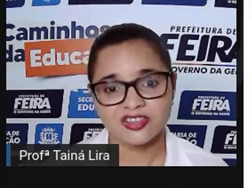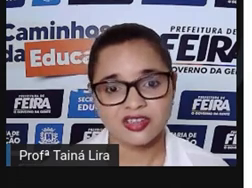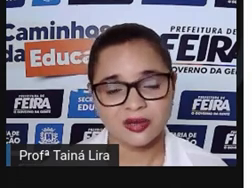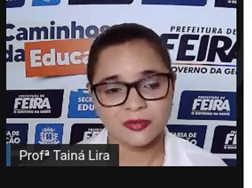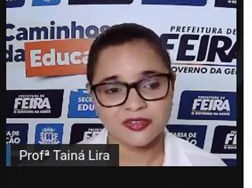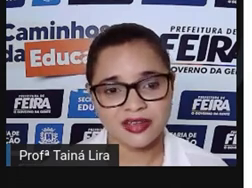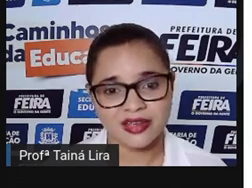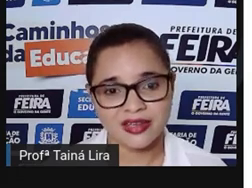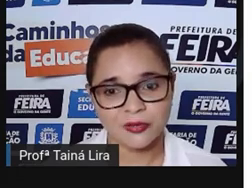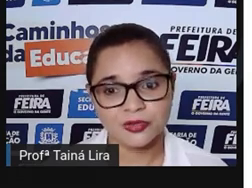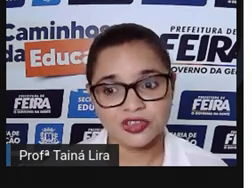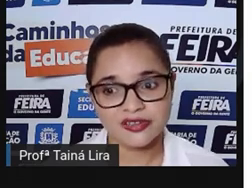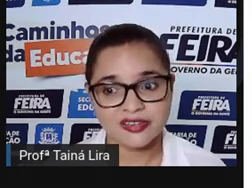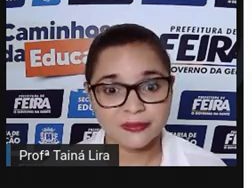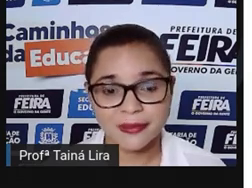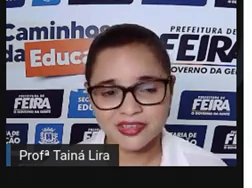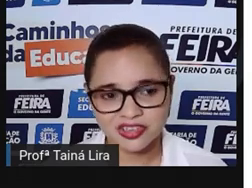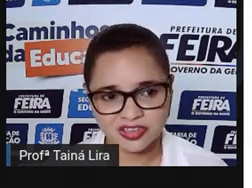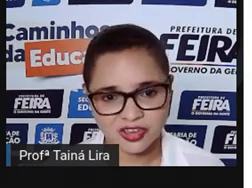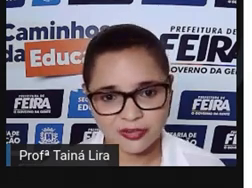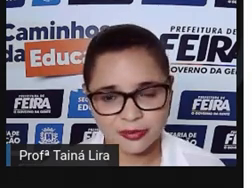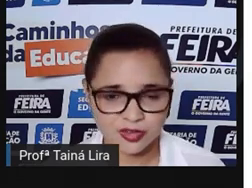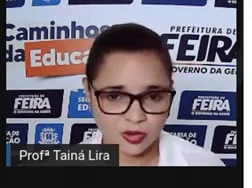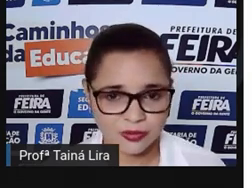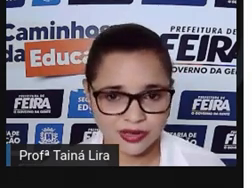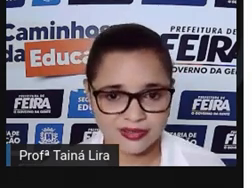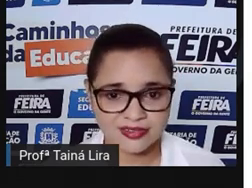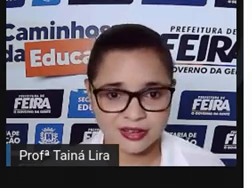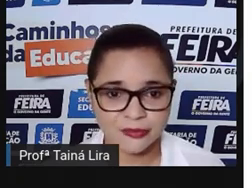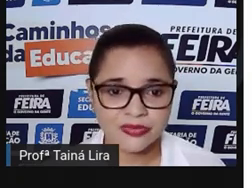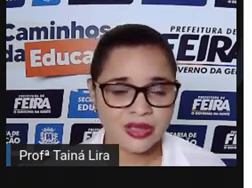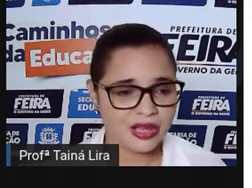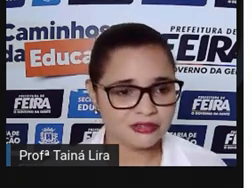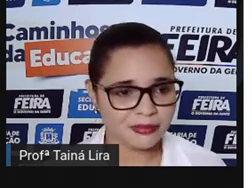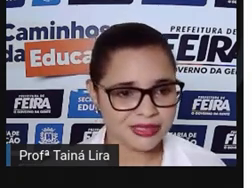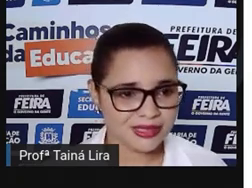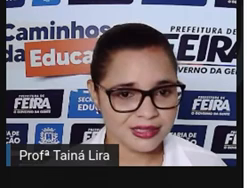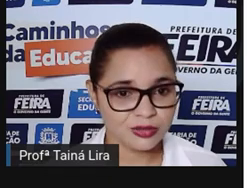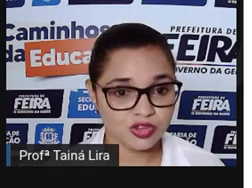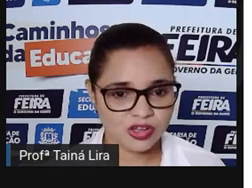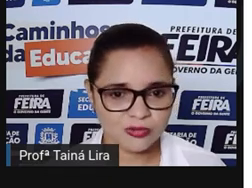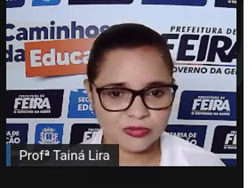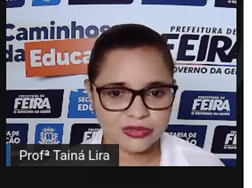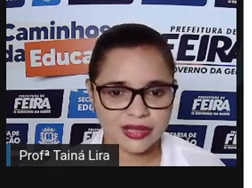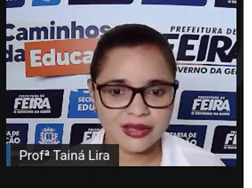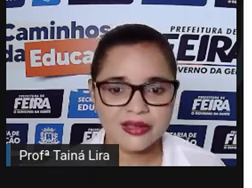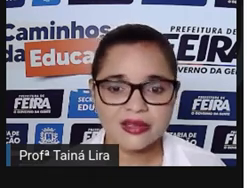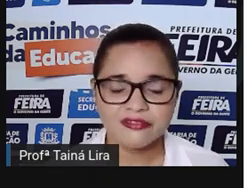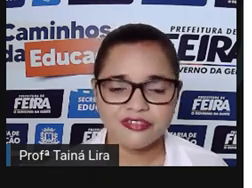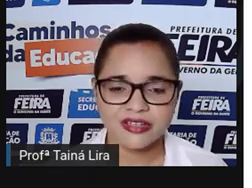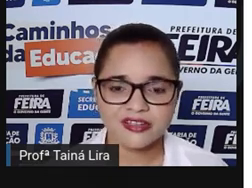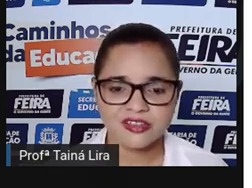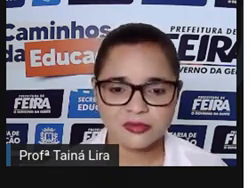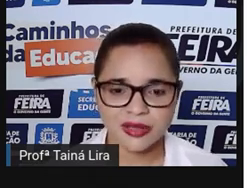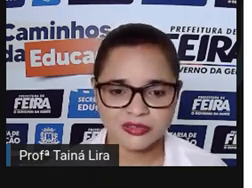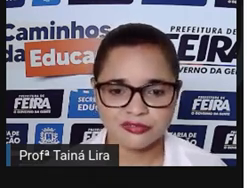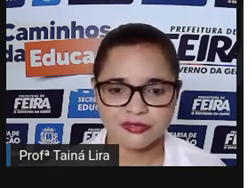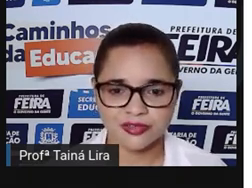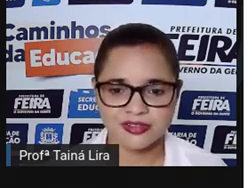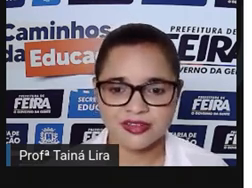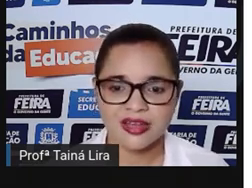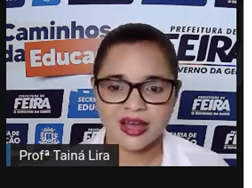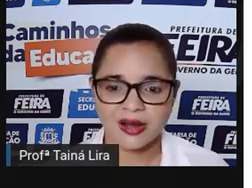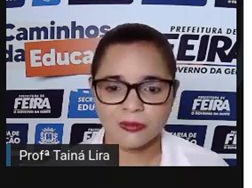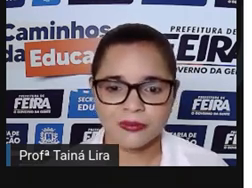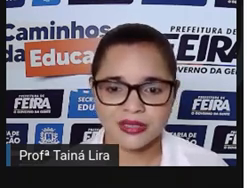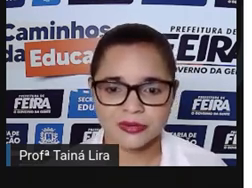já estamos utilizando bastante aí os meios de comunicação. É uma matéria aí do G1, tá? Vendas de